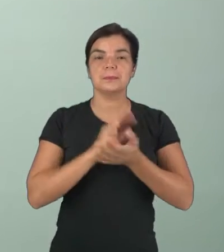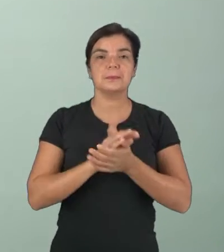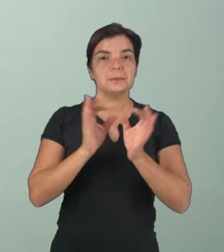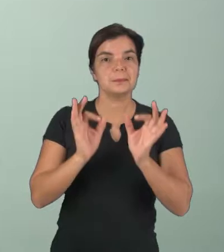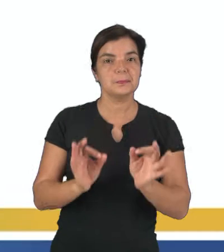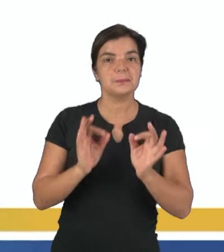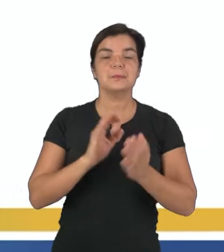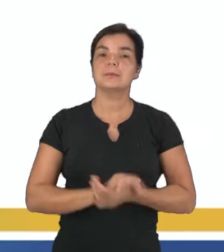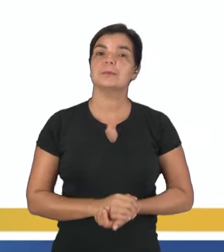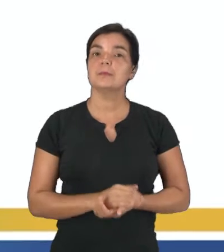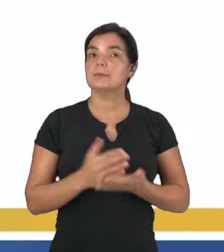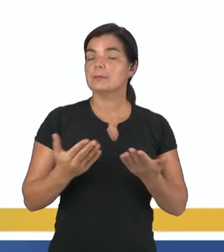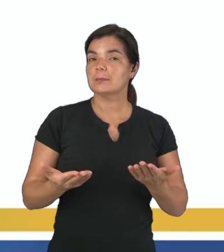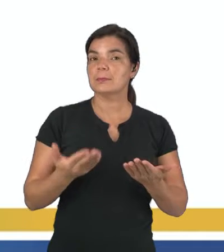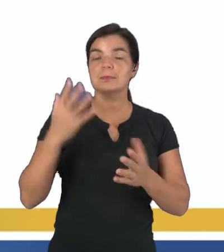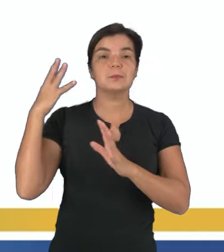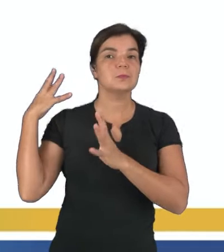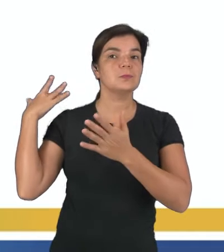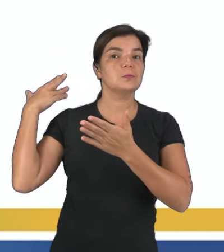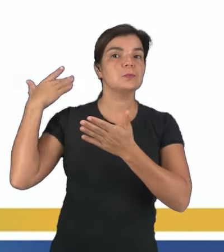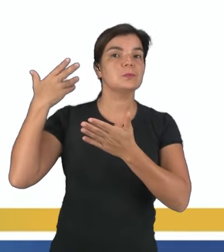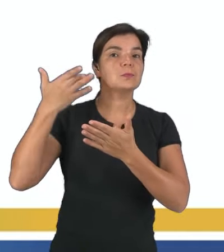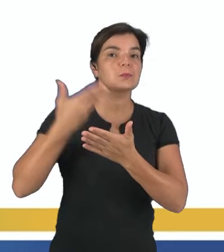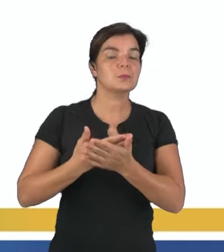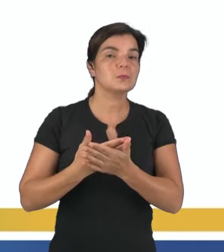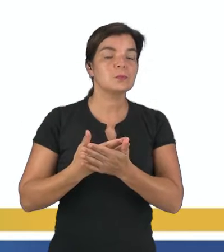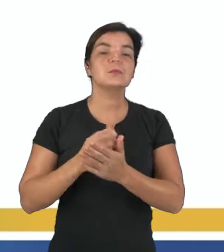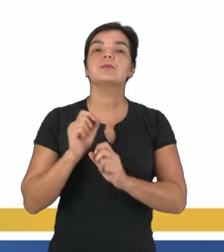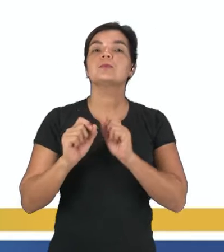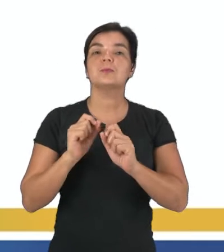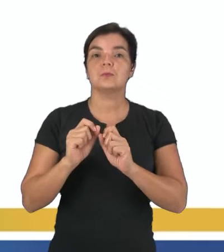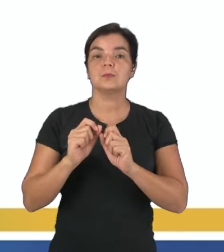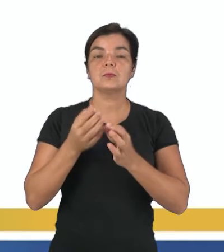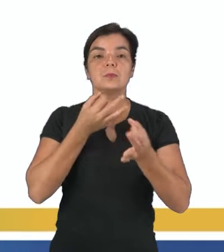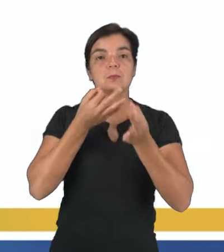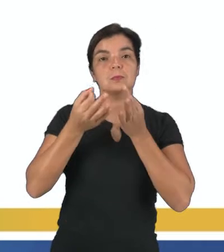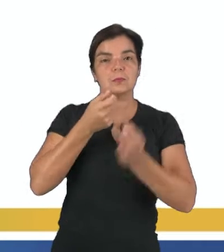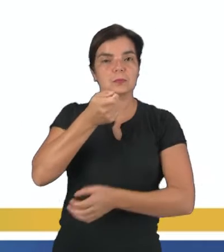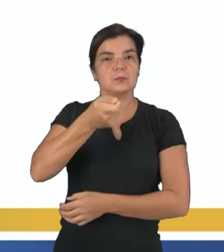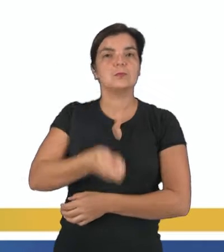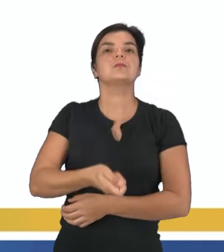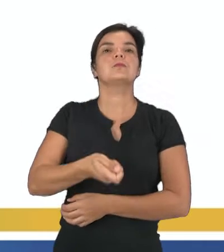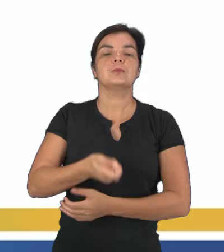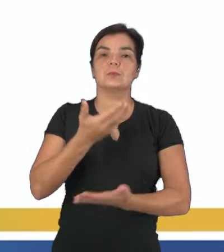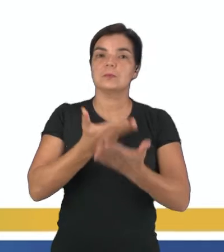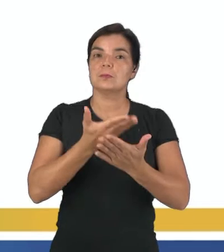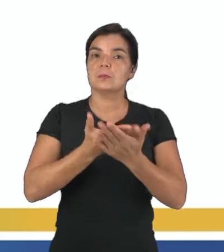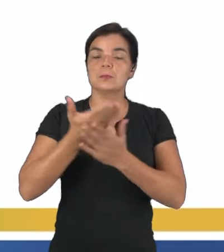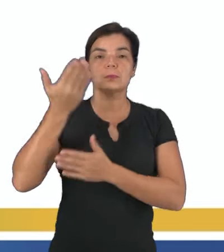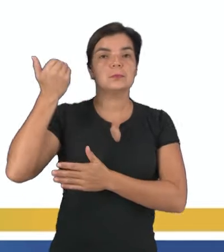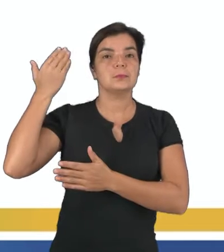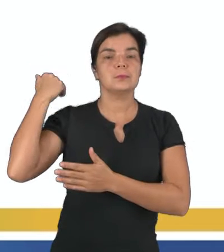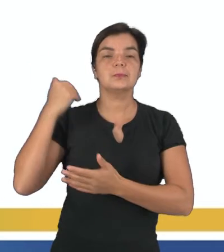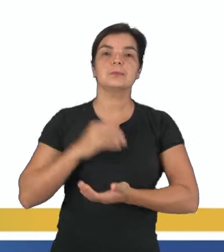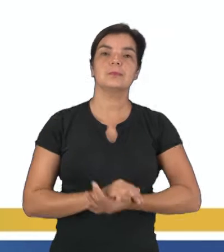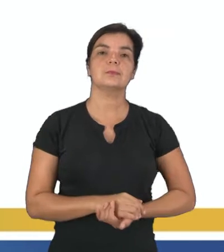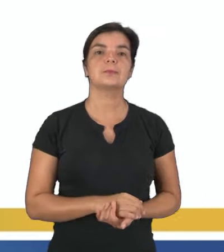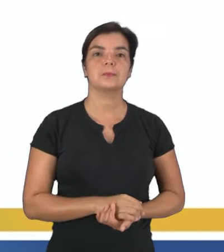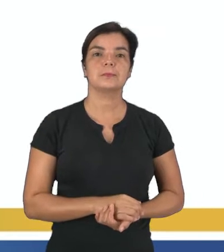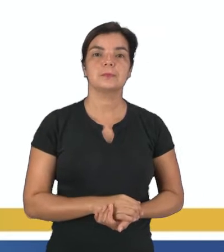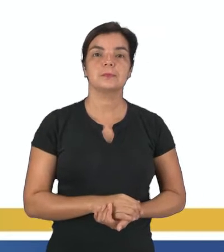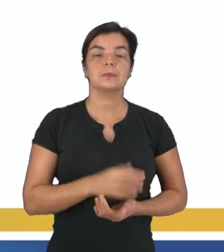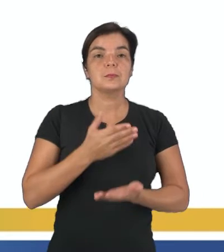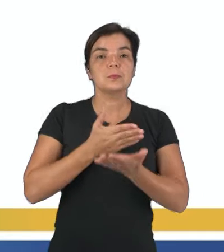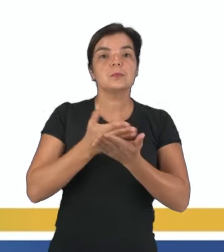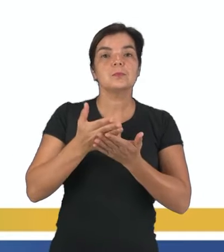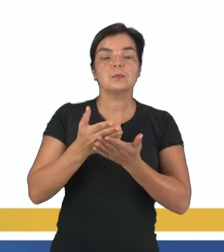certo? Então, vamos recapitular aqui um pouco sobre argumentos de autoridade, assunto da aula passada, tá certo? Vamos